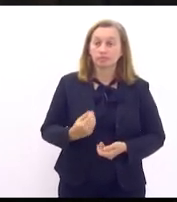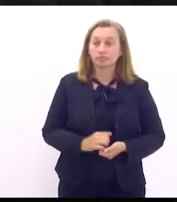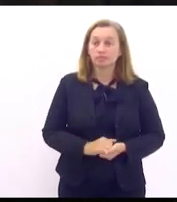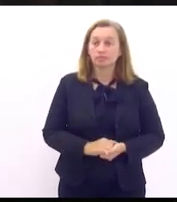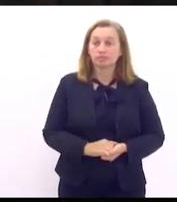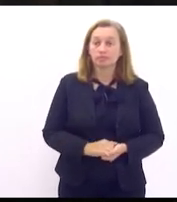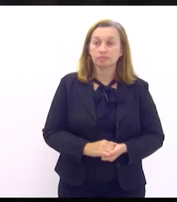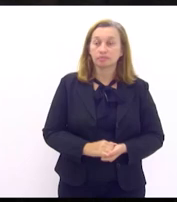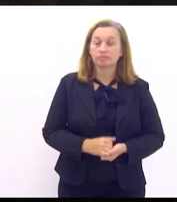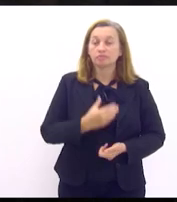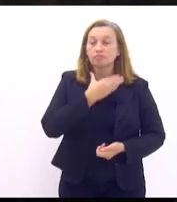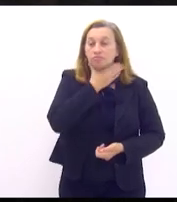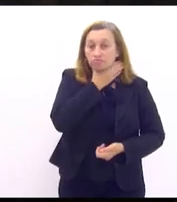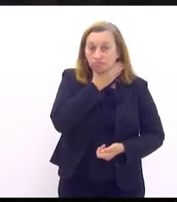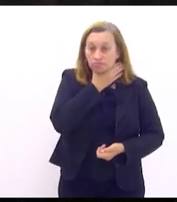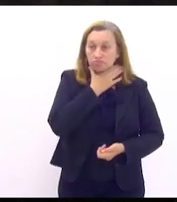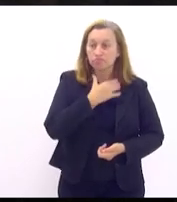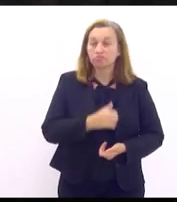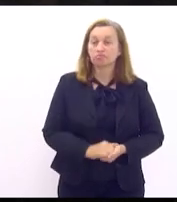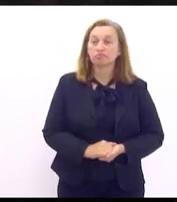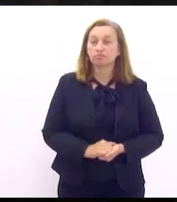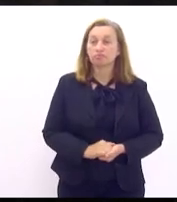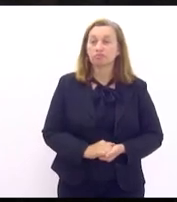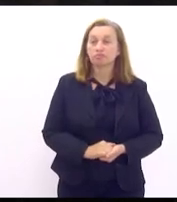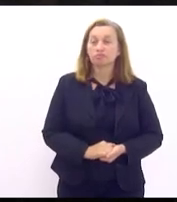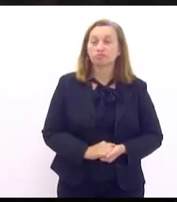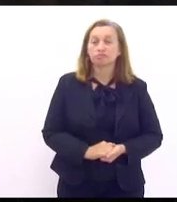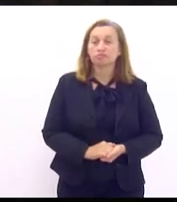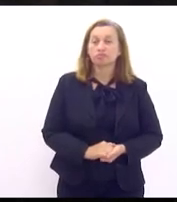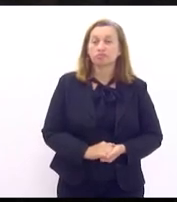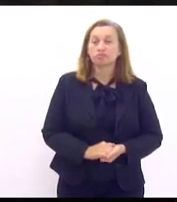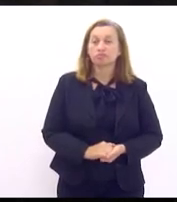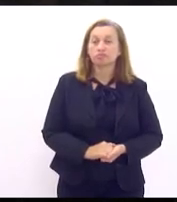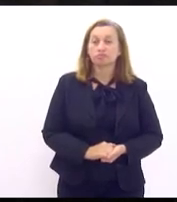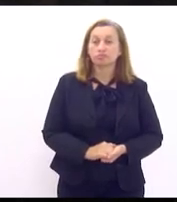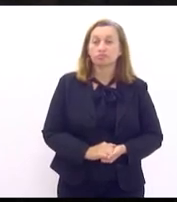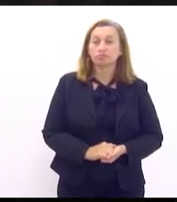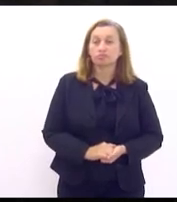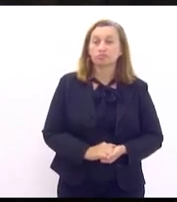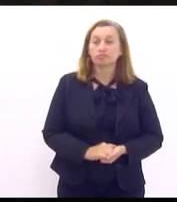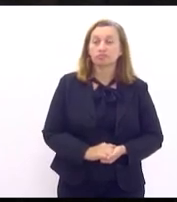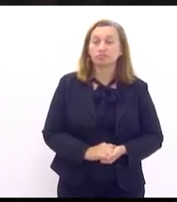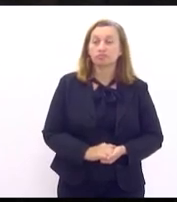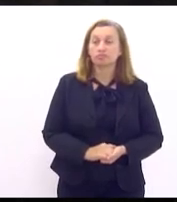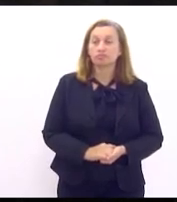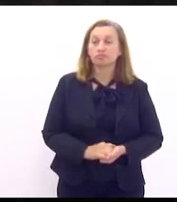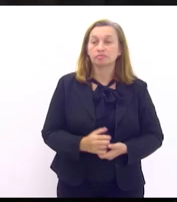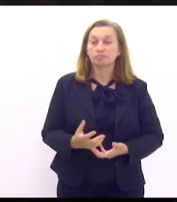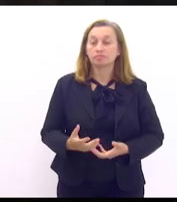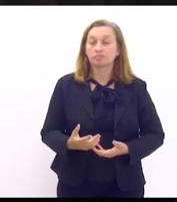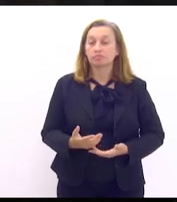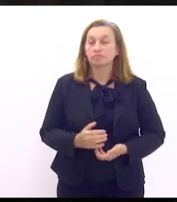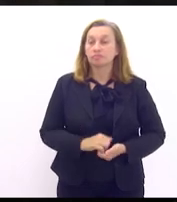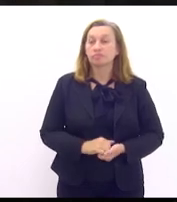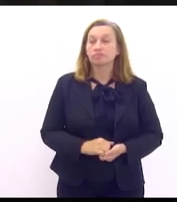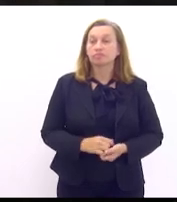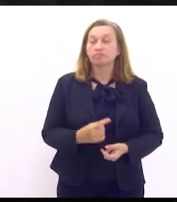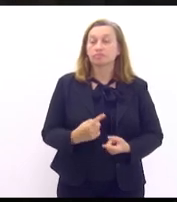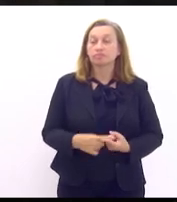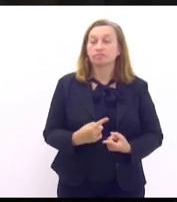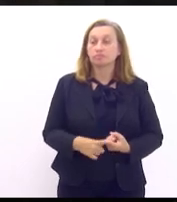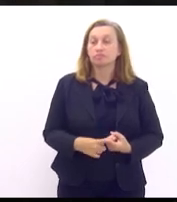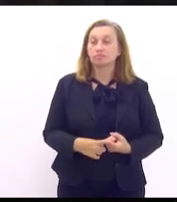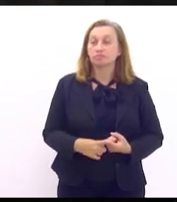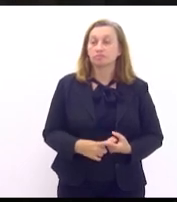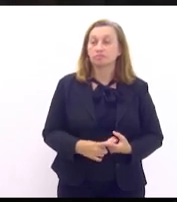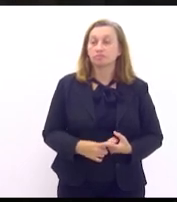ou seja, um superávit negativo para aqueles que recebem o serviço, porque vive das isenções e